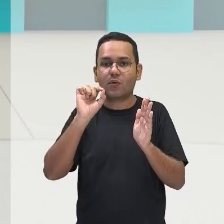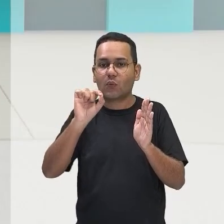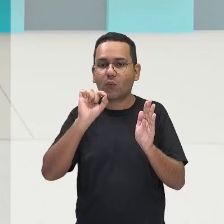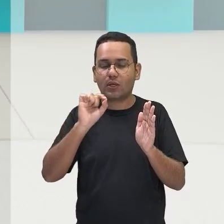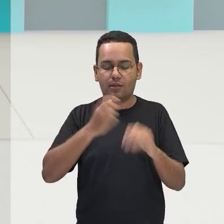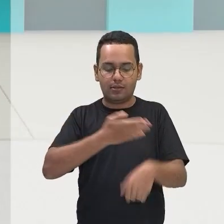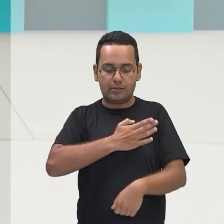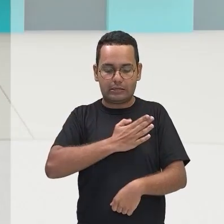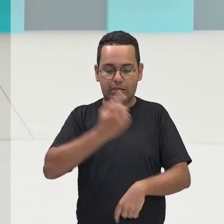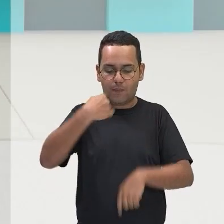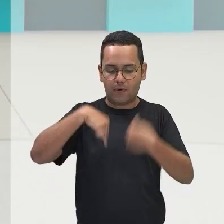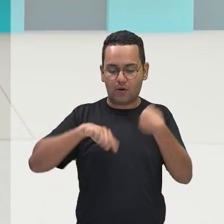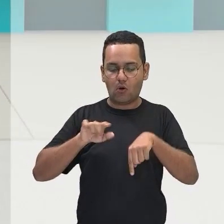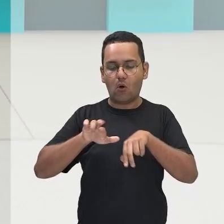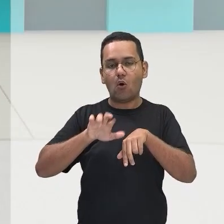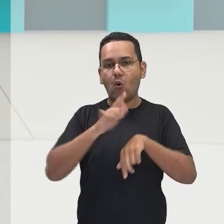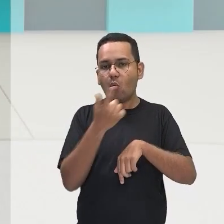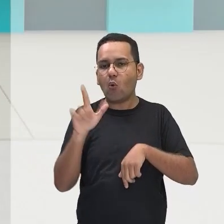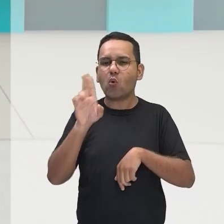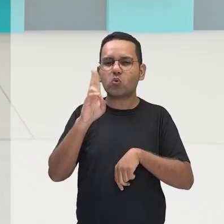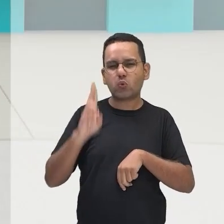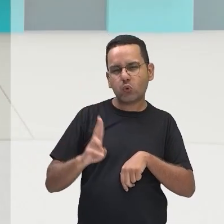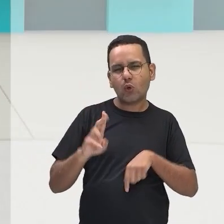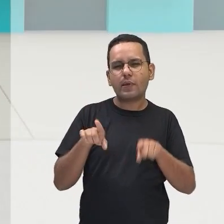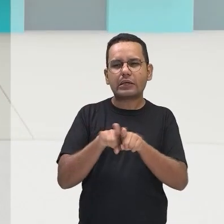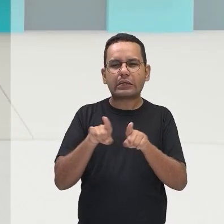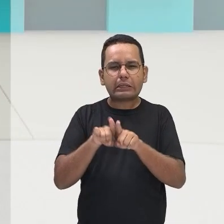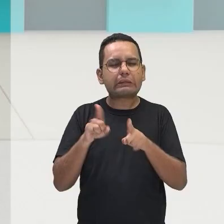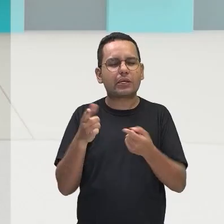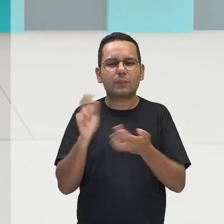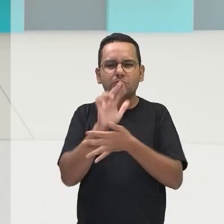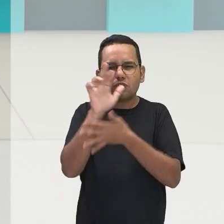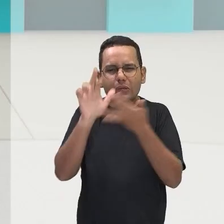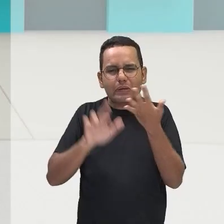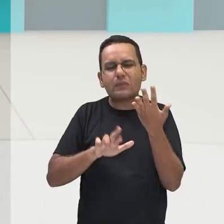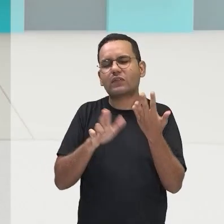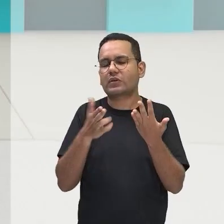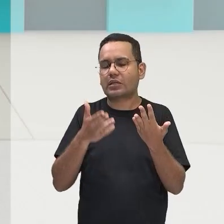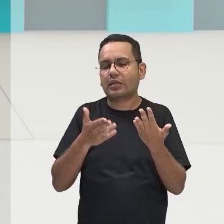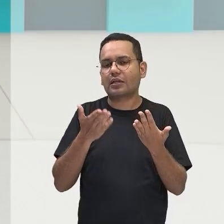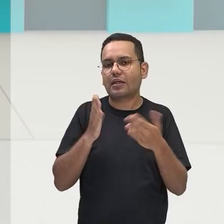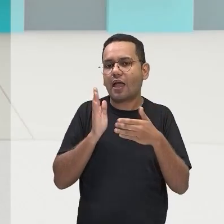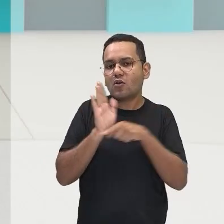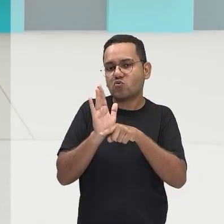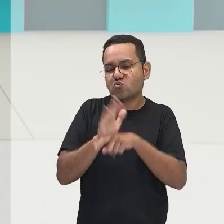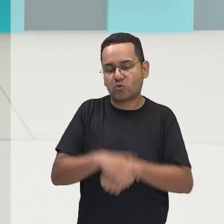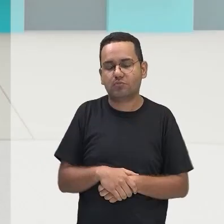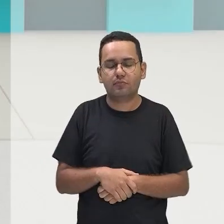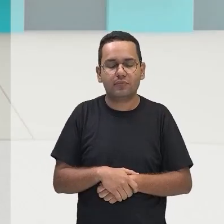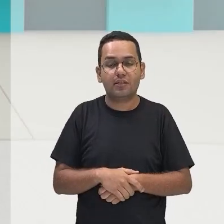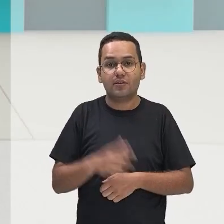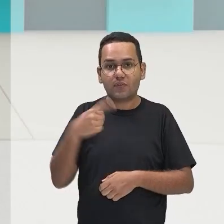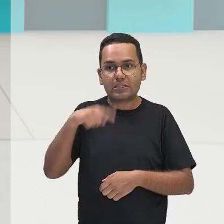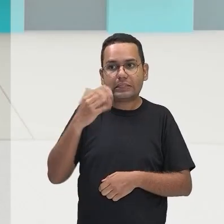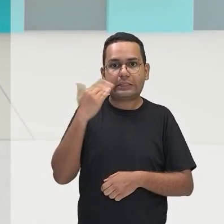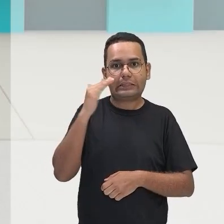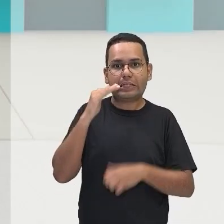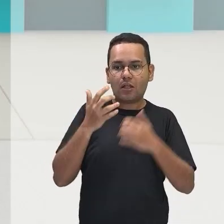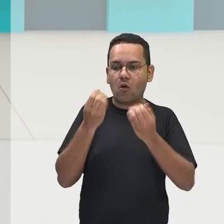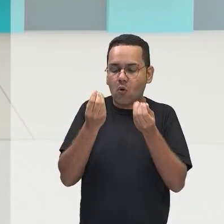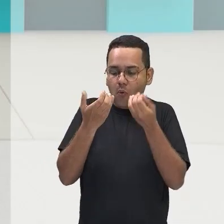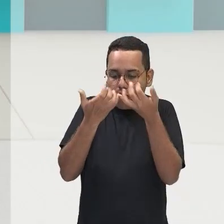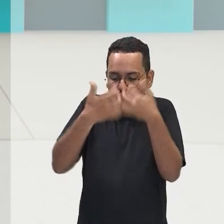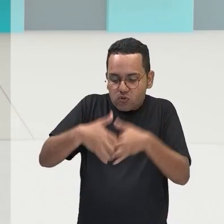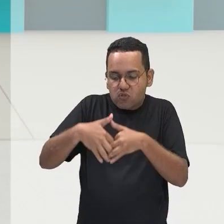chamado de cardiovascular, né? E os seus benefícios. E entenderam como funciona, né, esse sistema aí, que nós temos aí